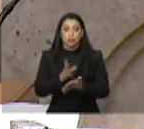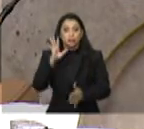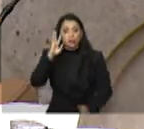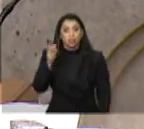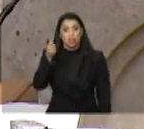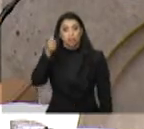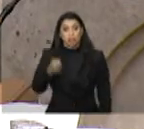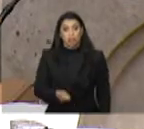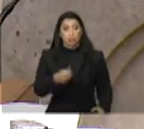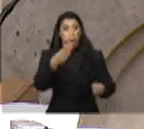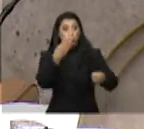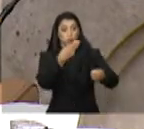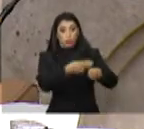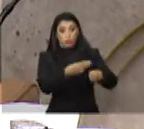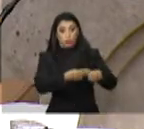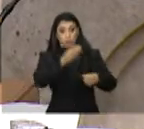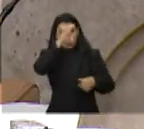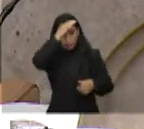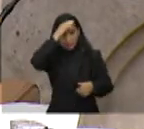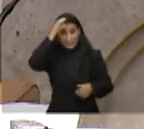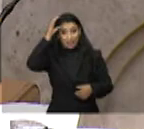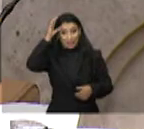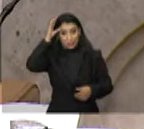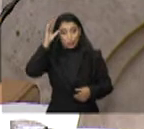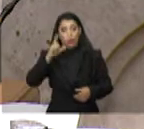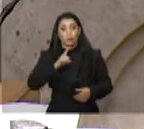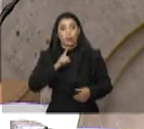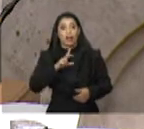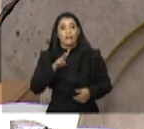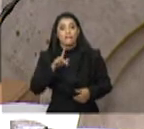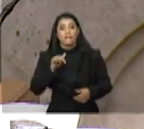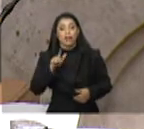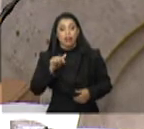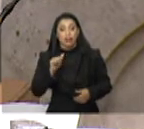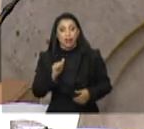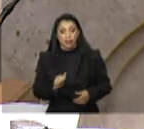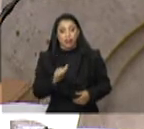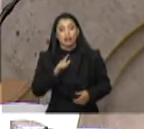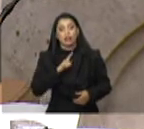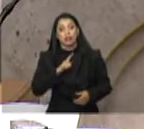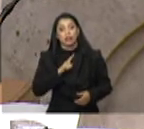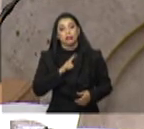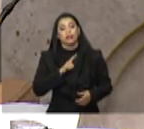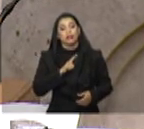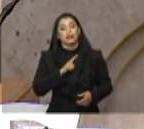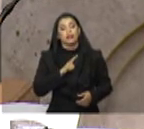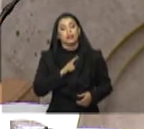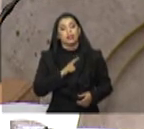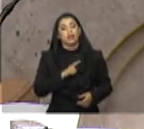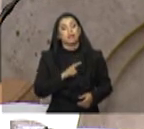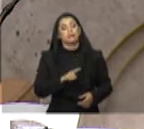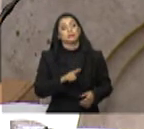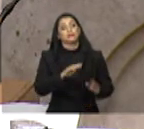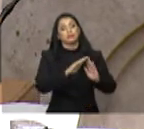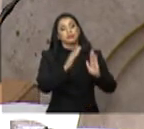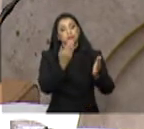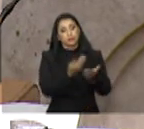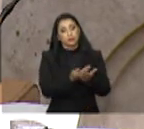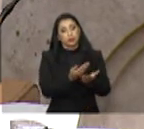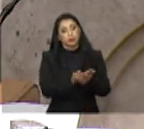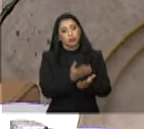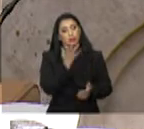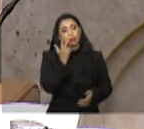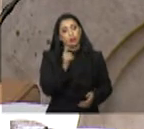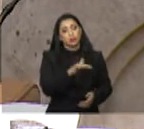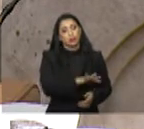que impôs ao município de Criciúma o fornecimento de vaga em educação estabelecimento Educacional infantil